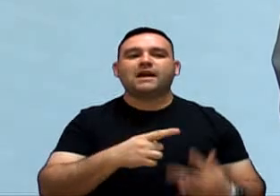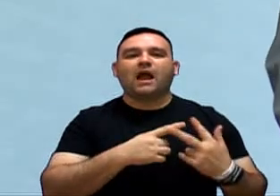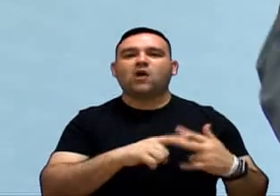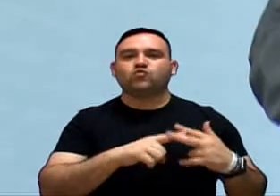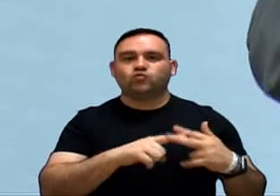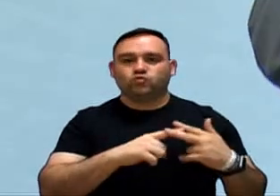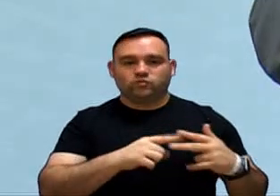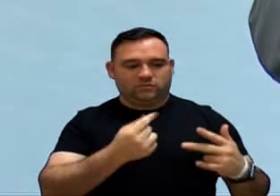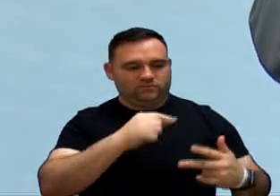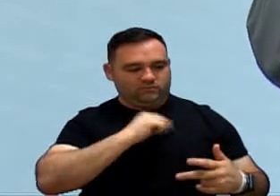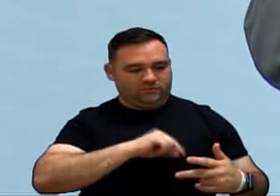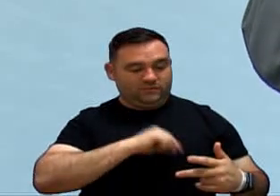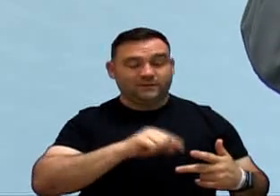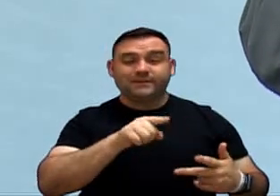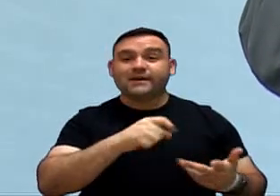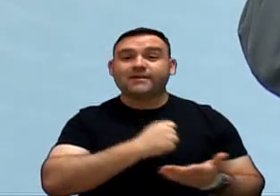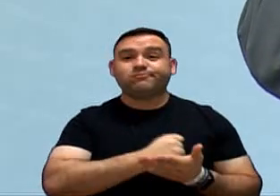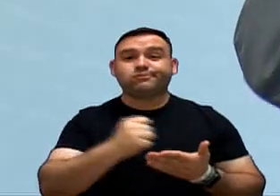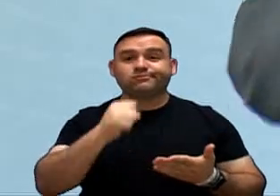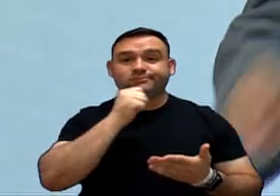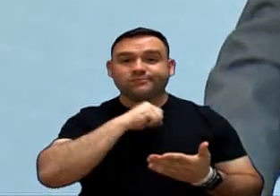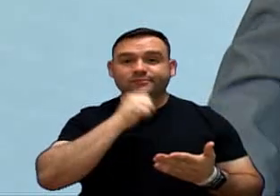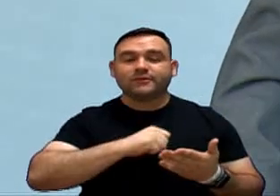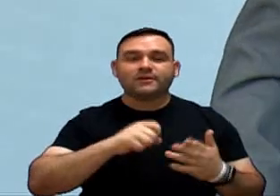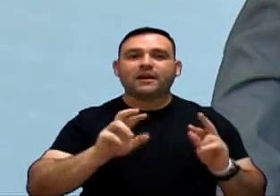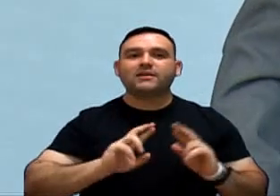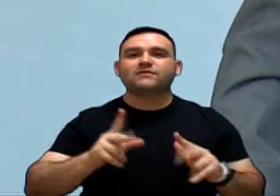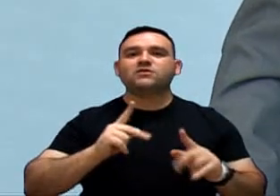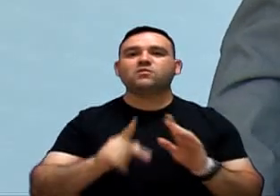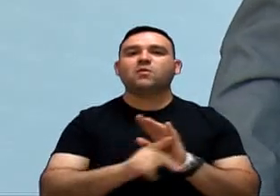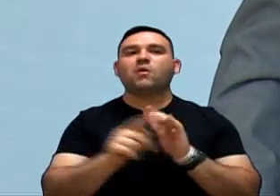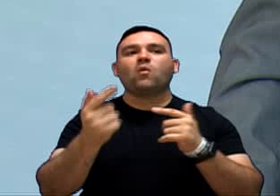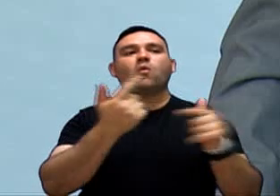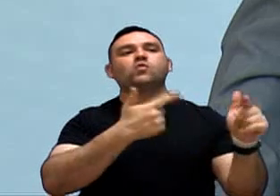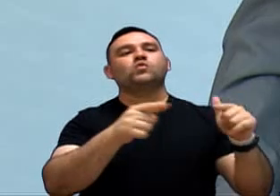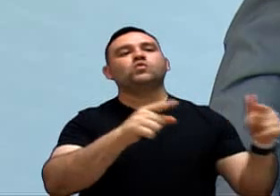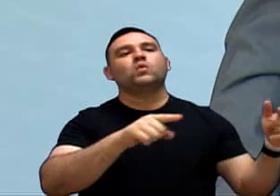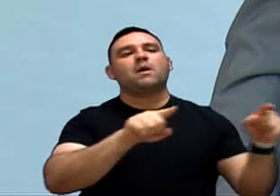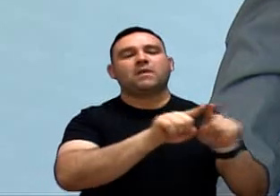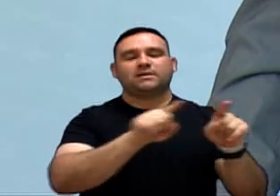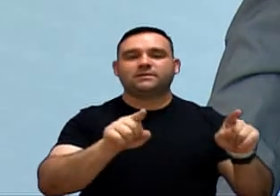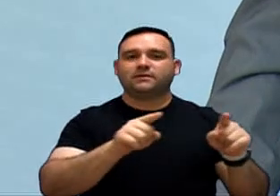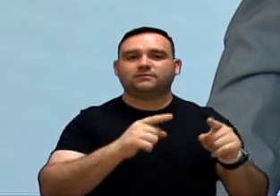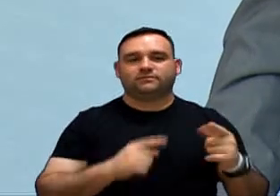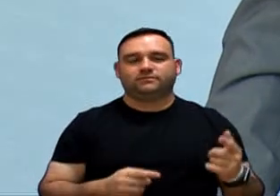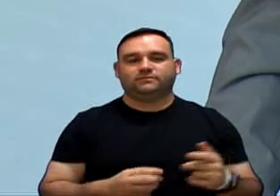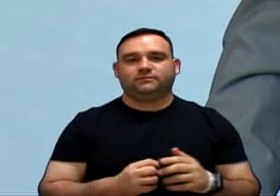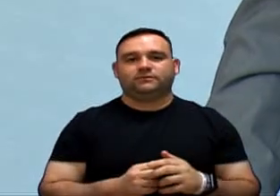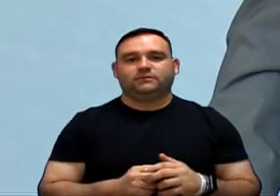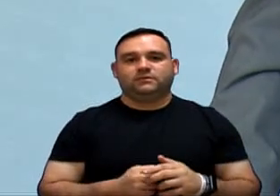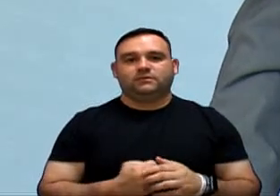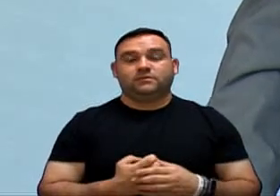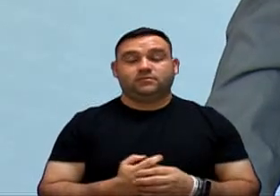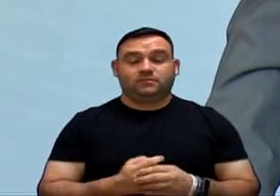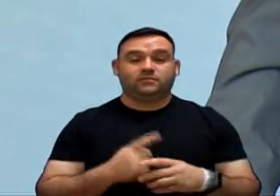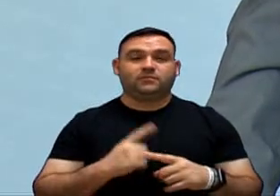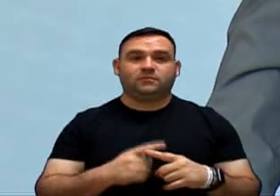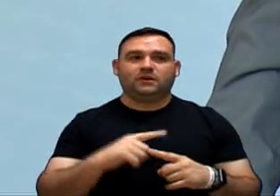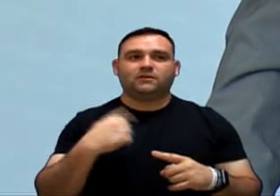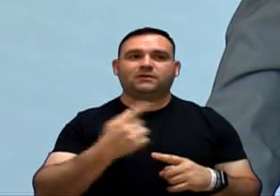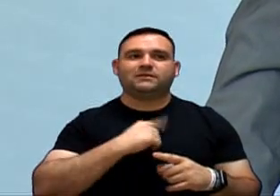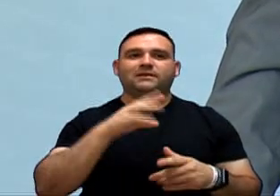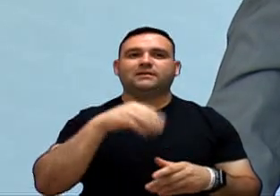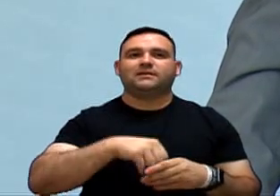reajuste e está defasado, diferentemente dos outros parceiros, vereador Cristiano, que temos